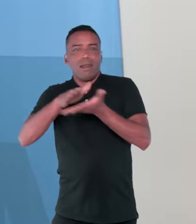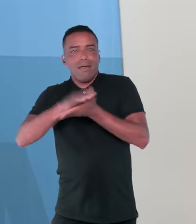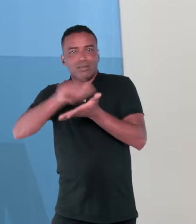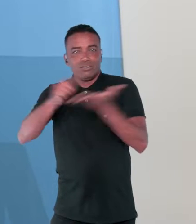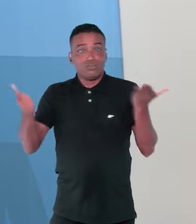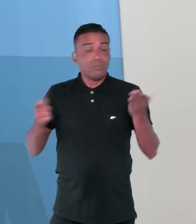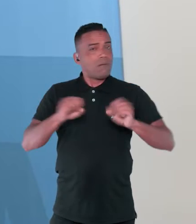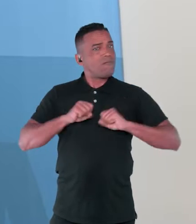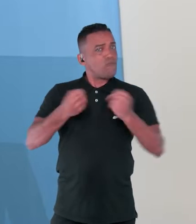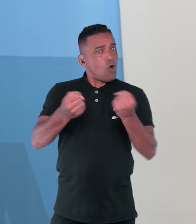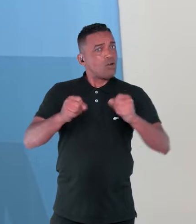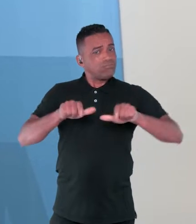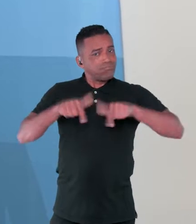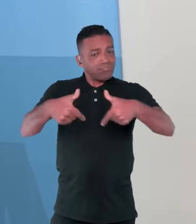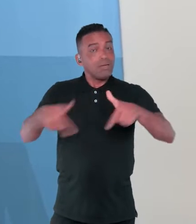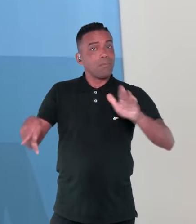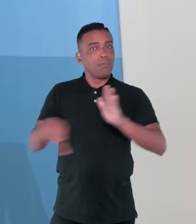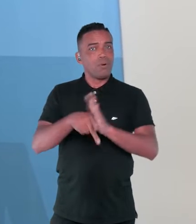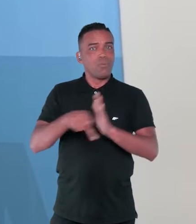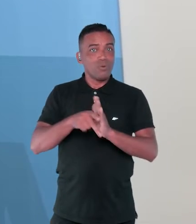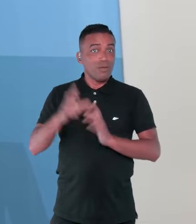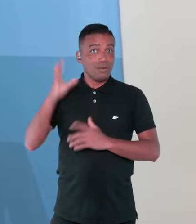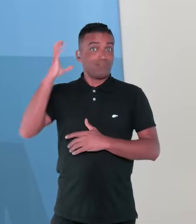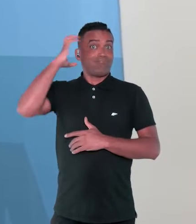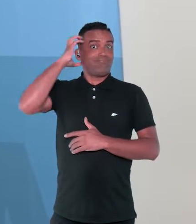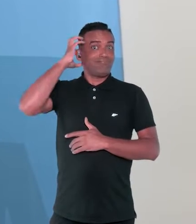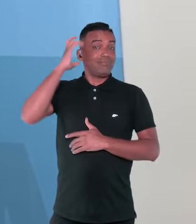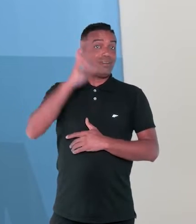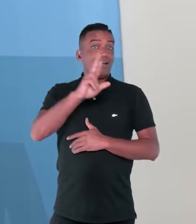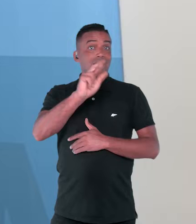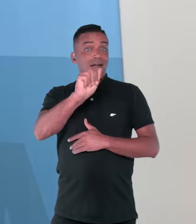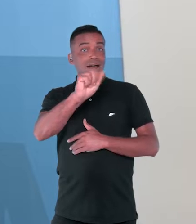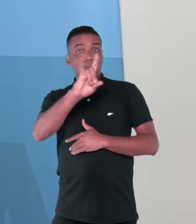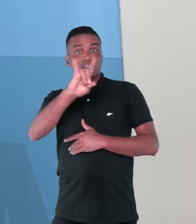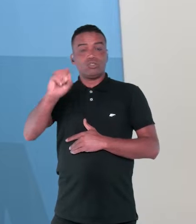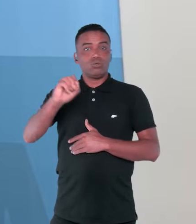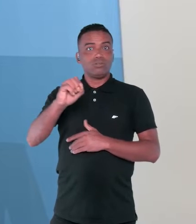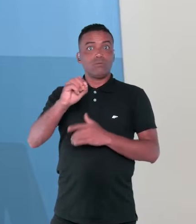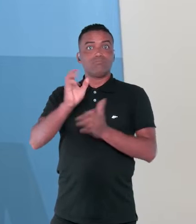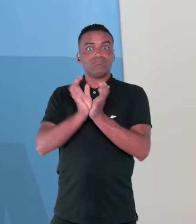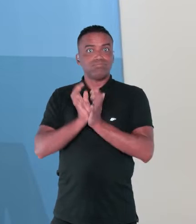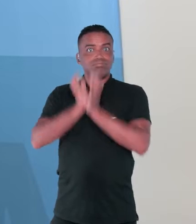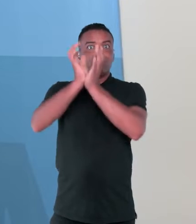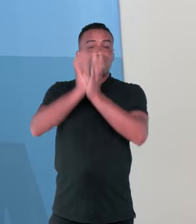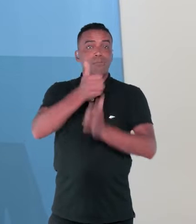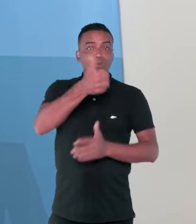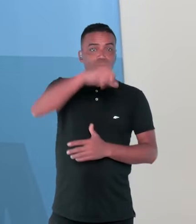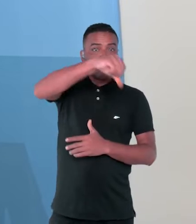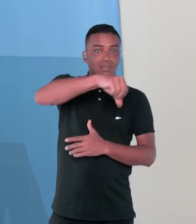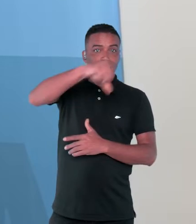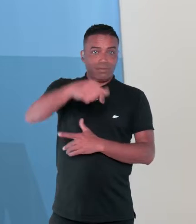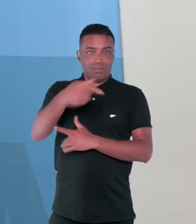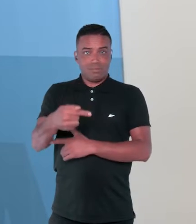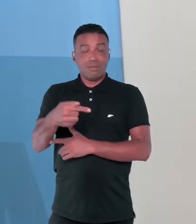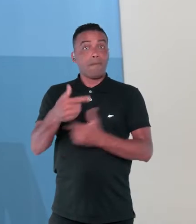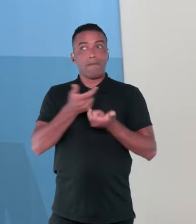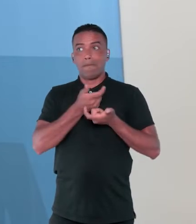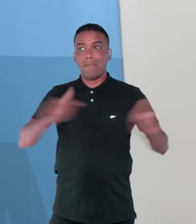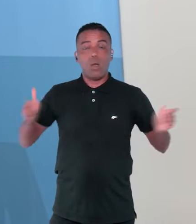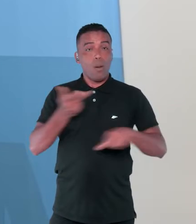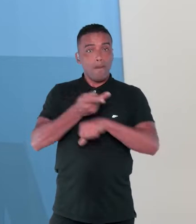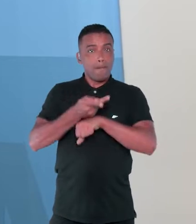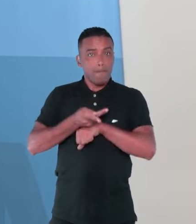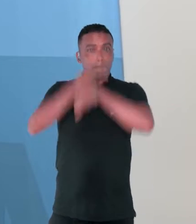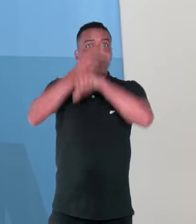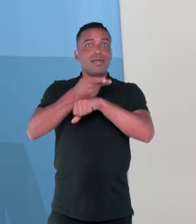forte de sua atuação está no rádio, tendo sido um dos ganhadores, em 1997, do maior prêmio